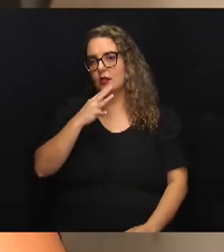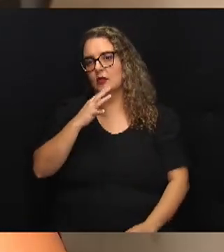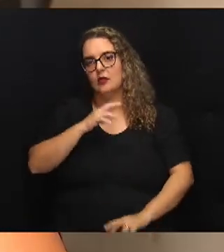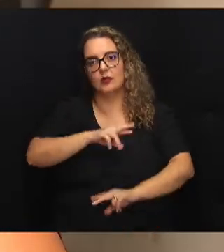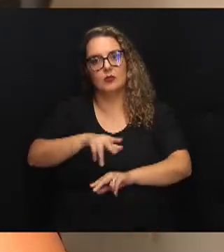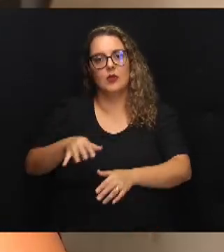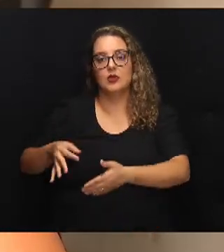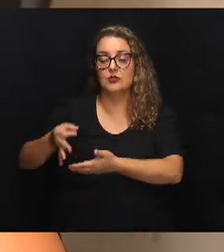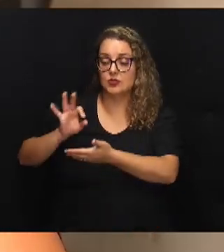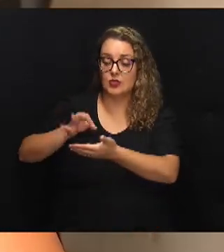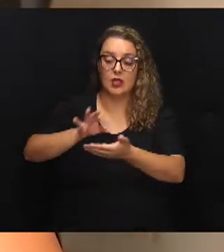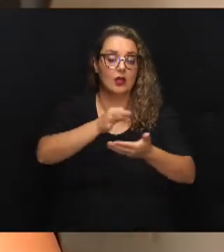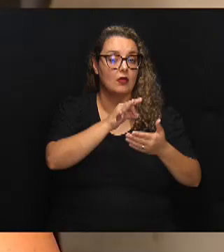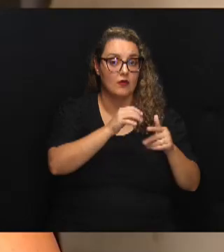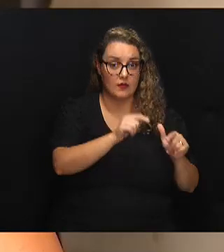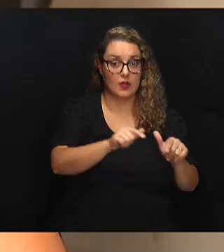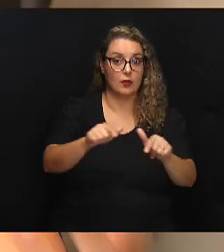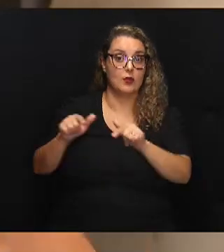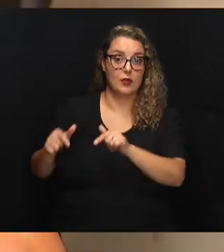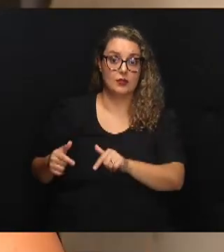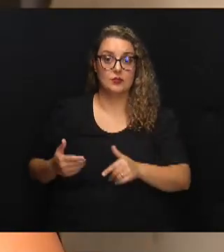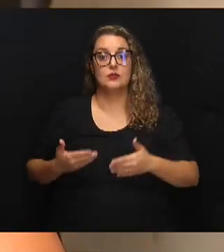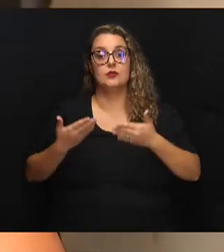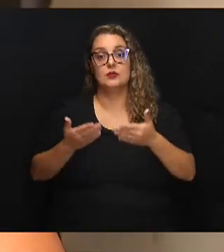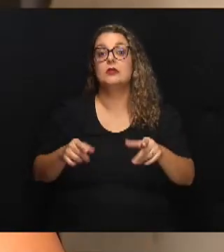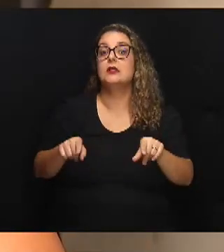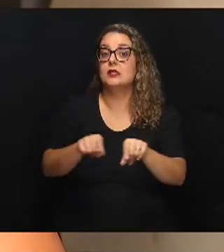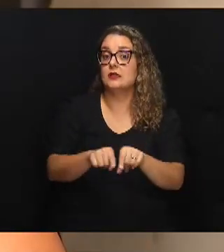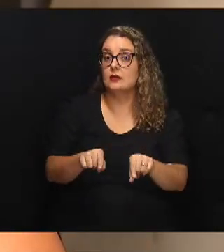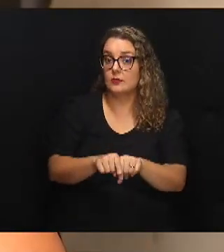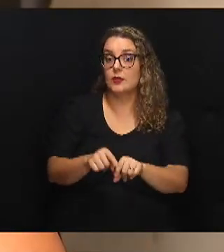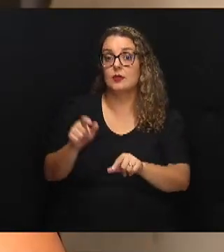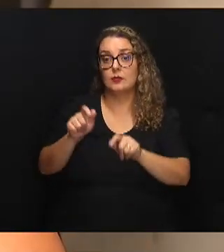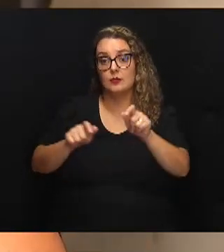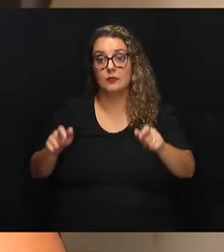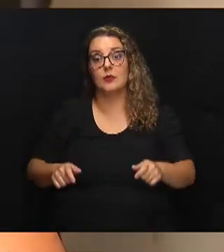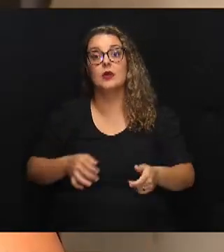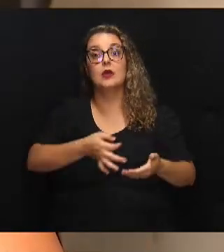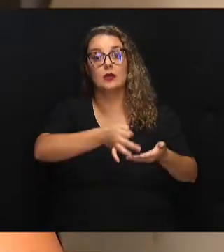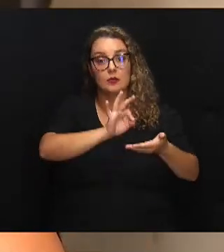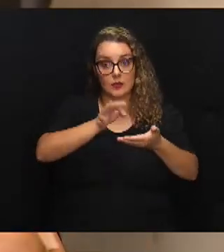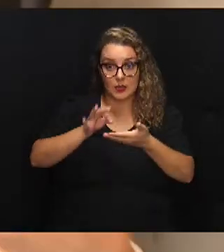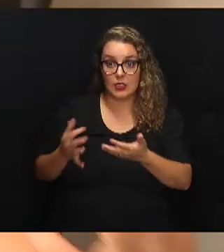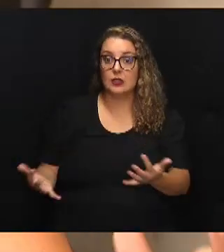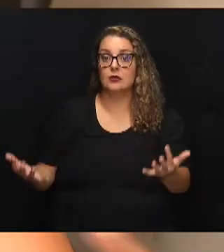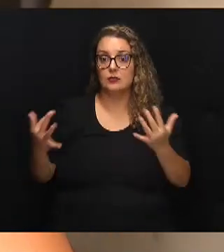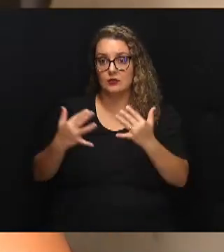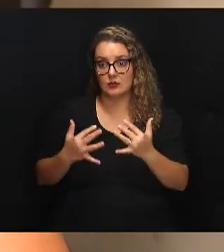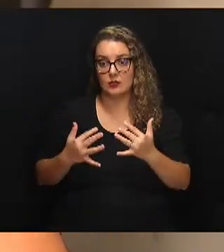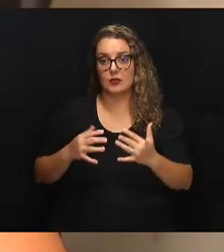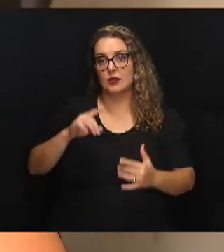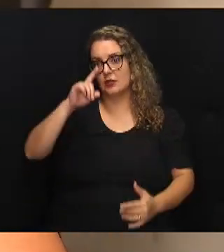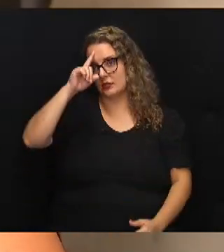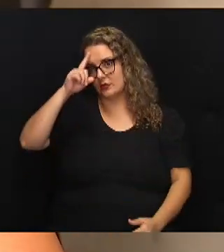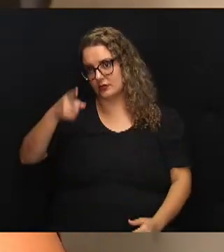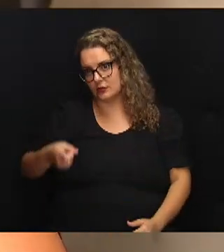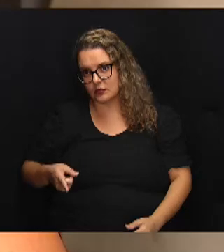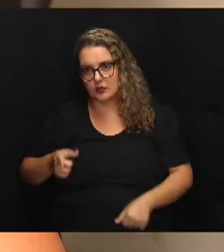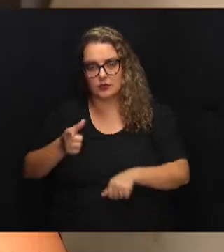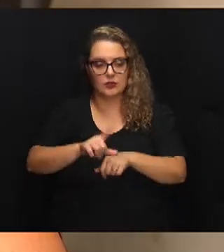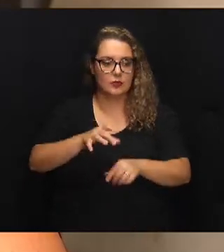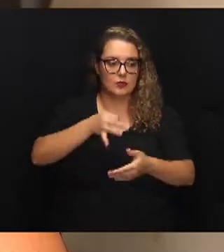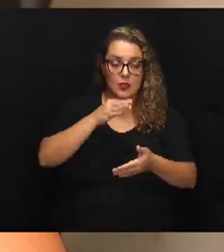cafés e assim nós vamos conseguir trazer também esse pessoal do café, né, donos de cafés, pessoas que